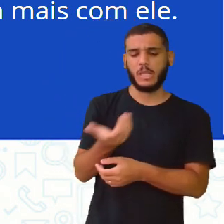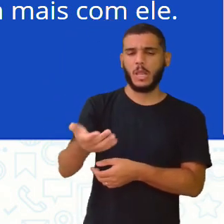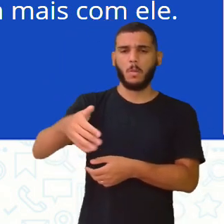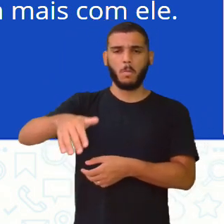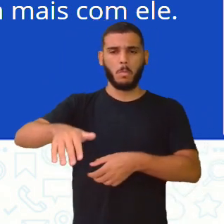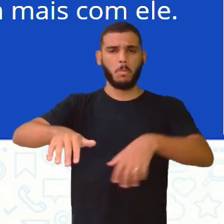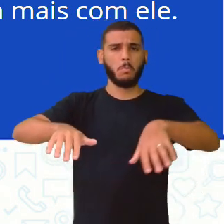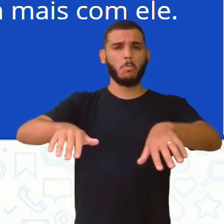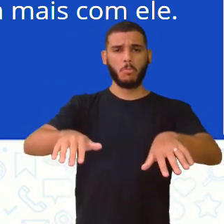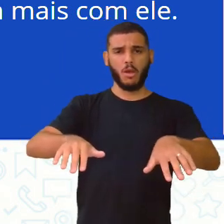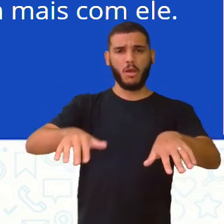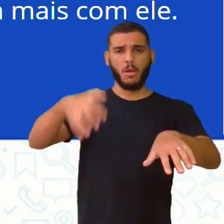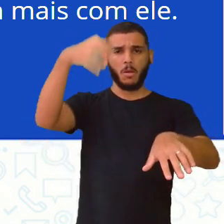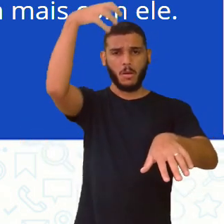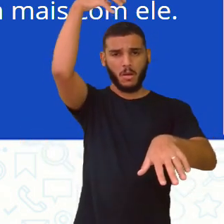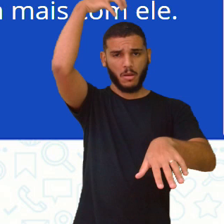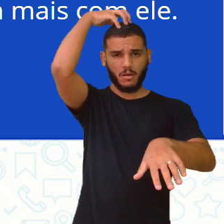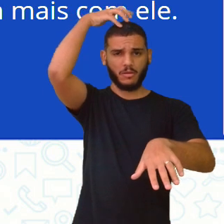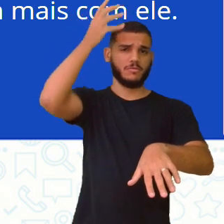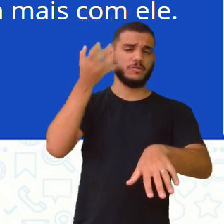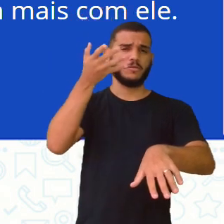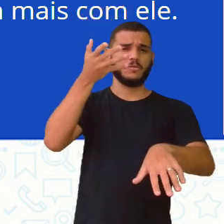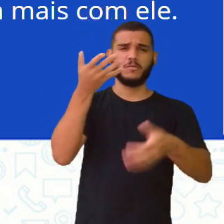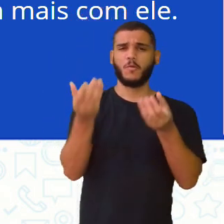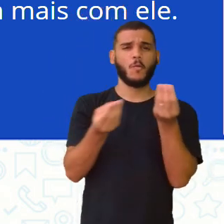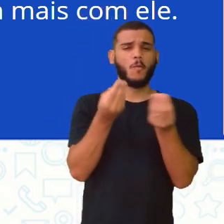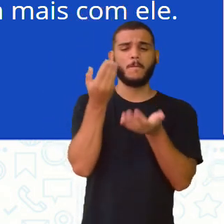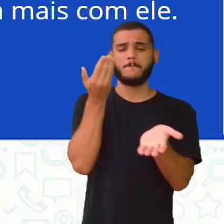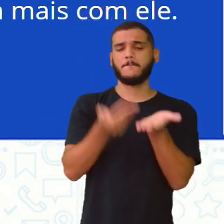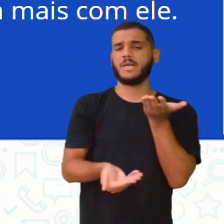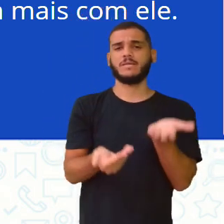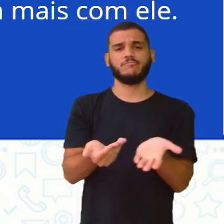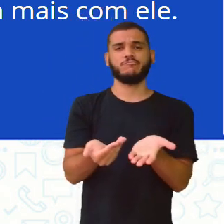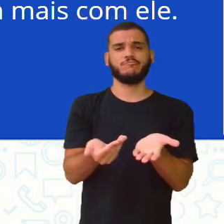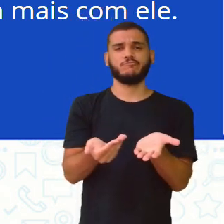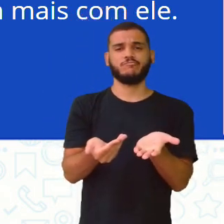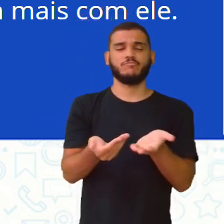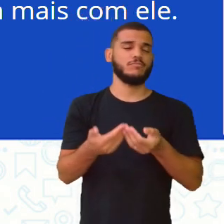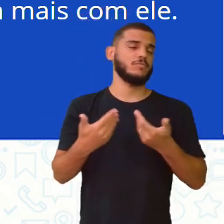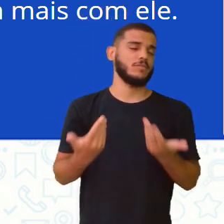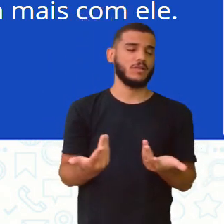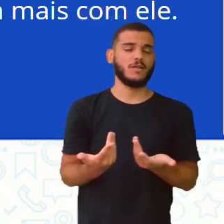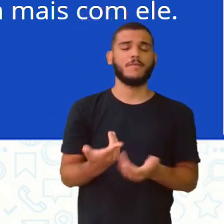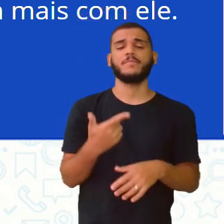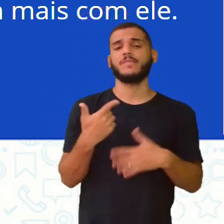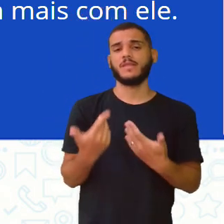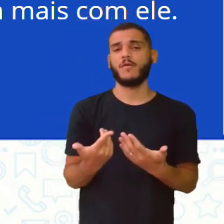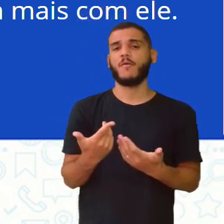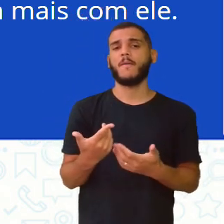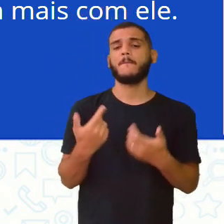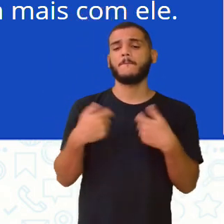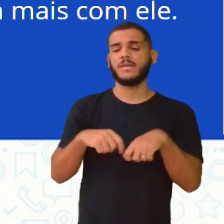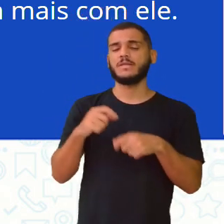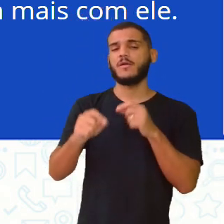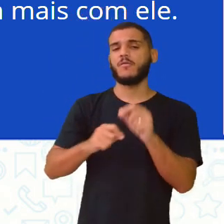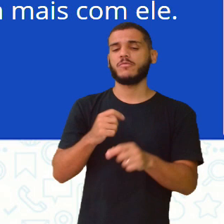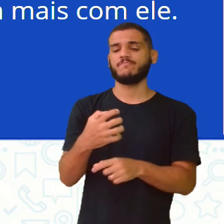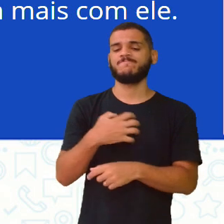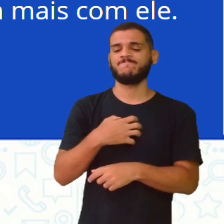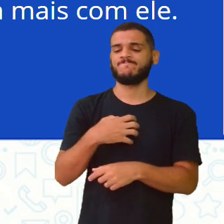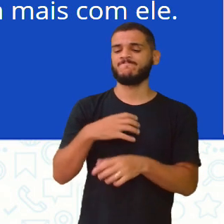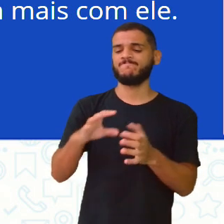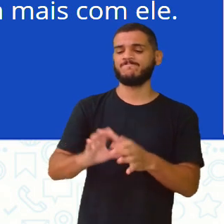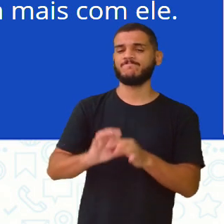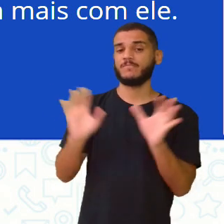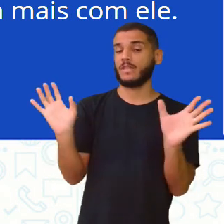um determinado país, não quer perder, não é o seu reinado. Interessante, não é? Ele queria se ver livre, sentimento normal